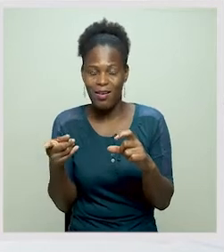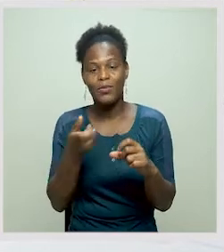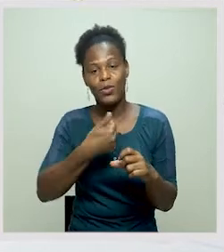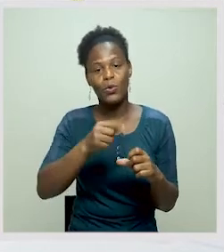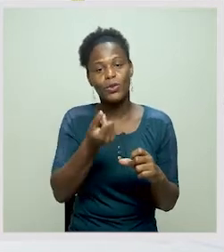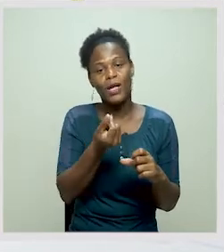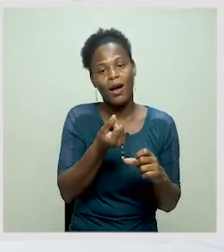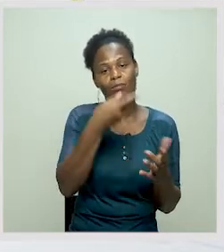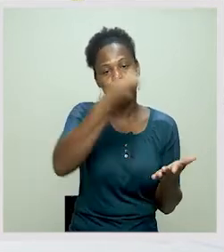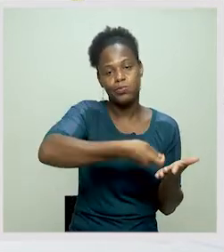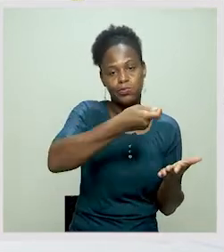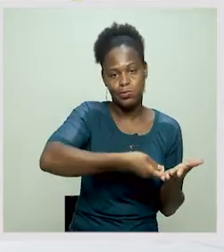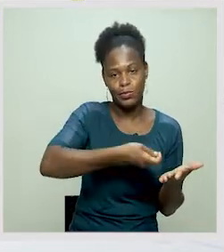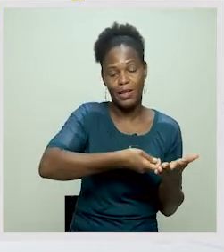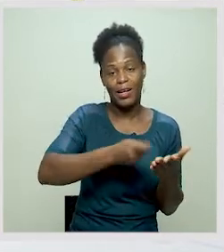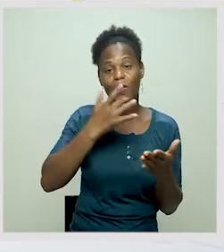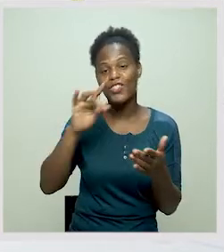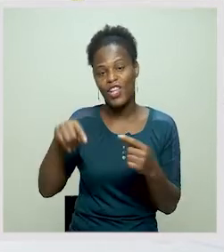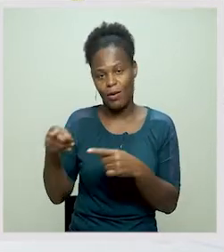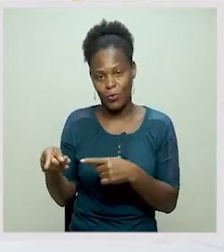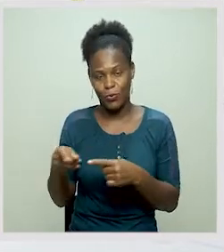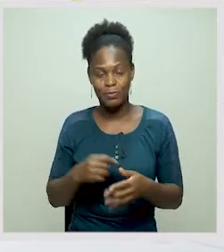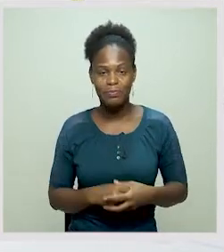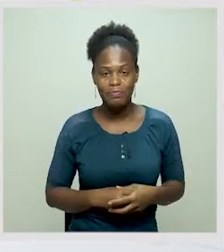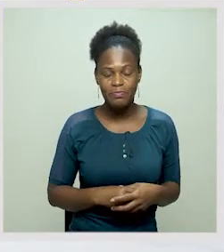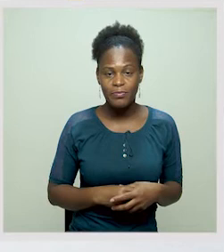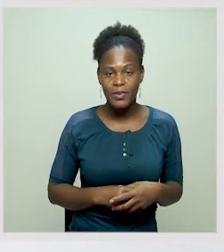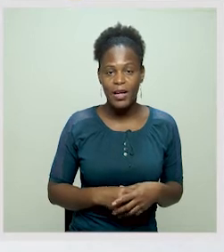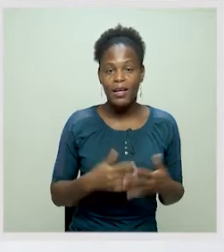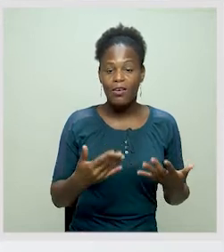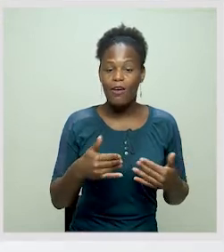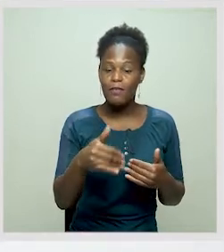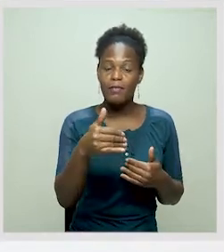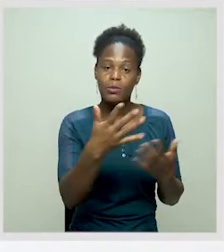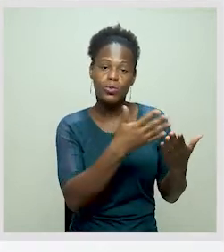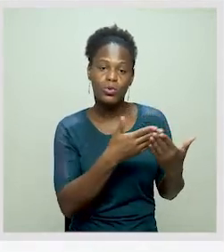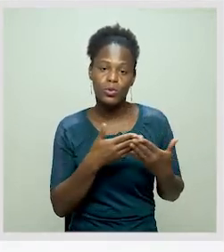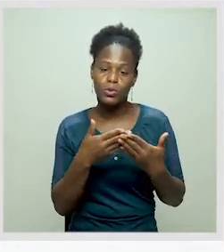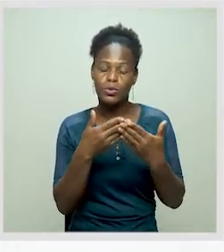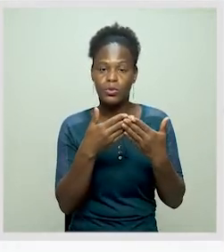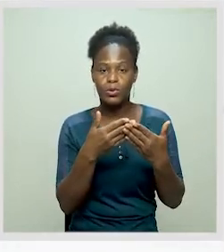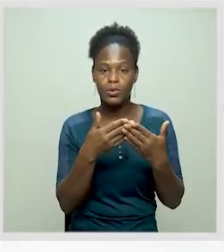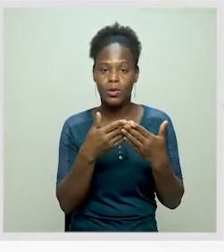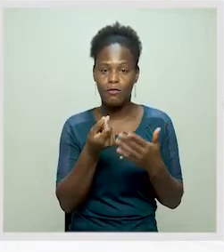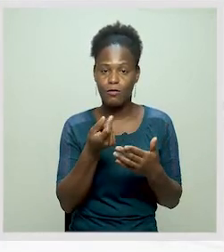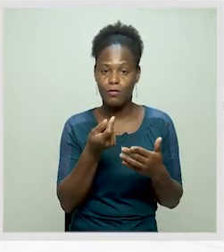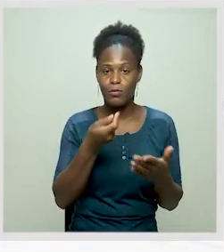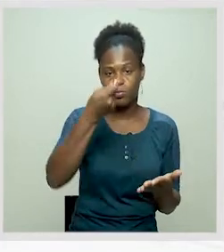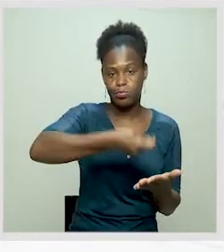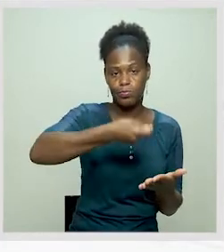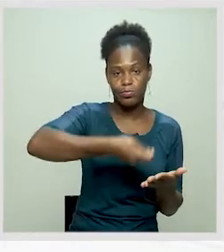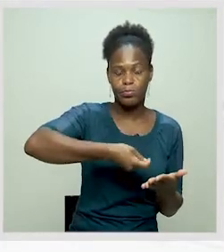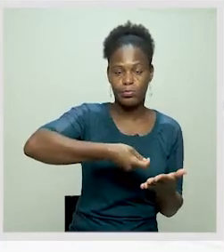temos o financiamento externo. Vamos estudar o